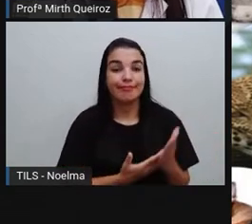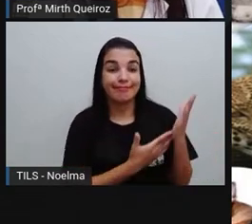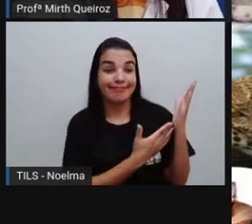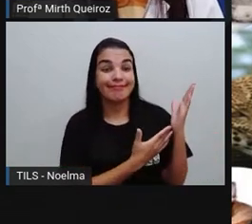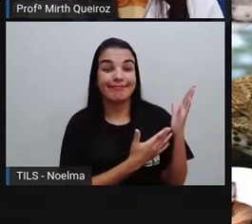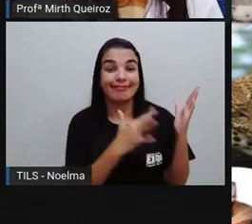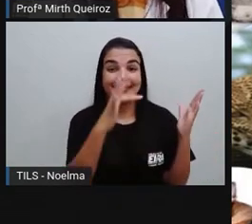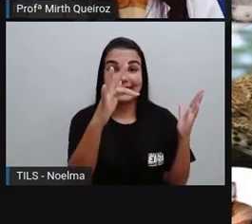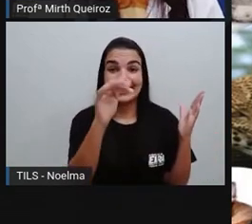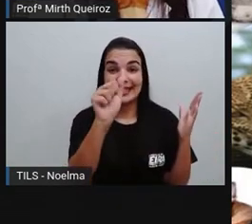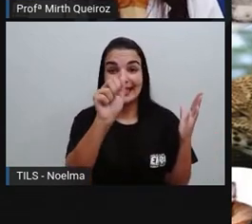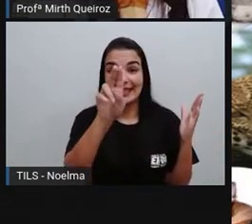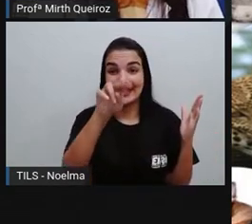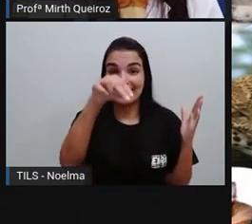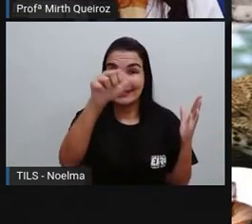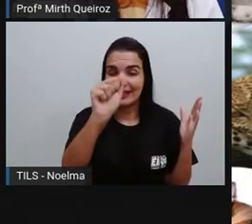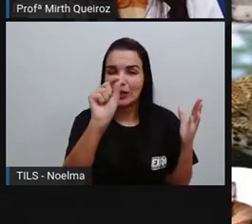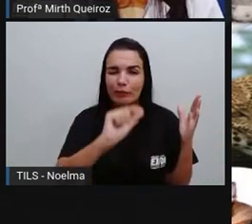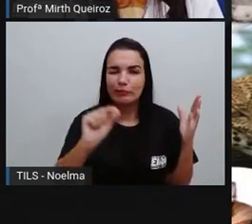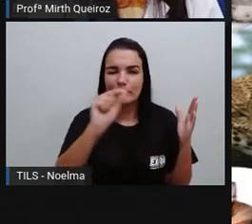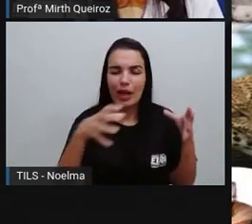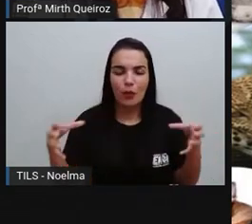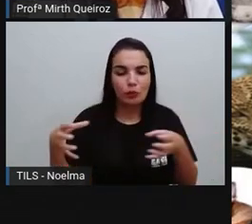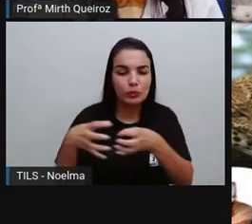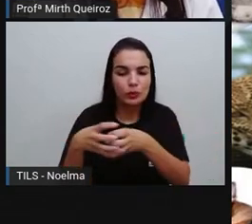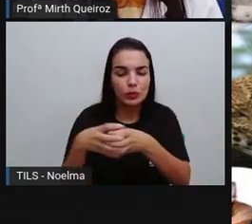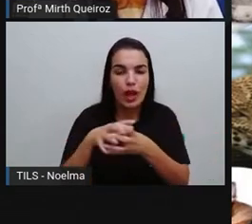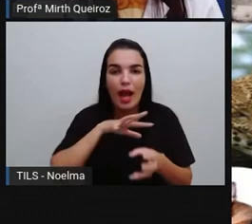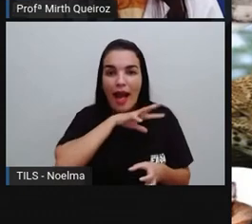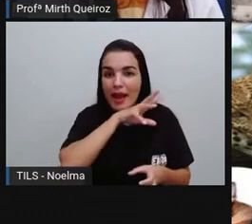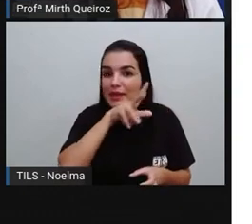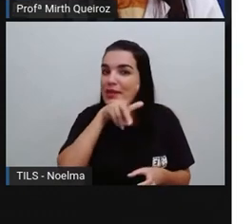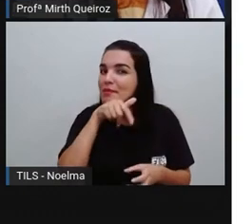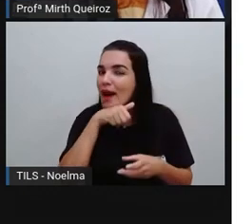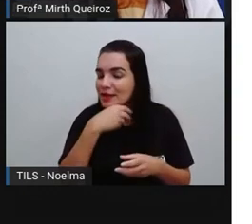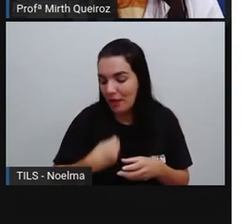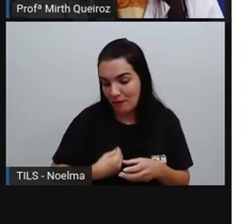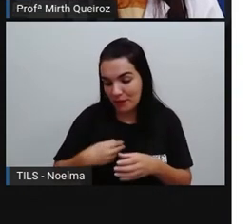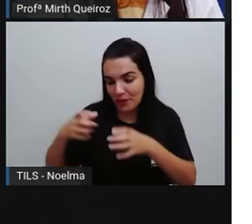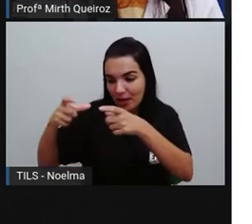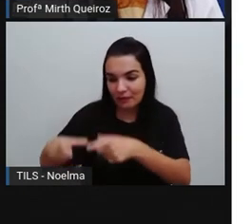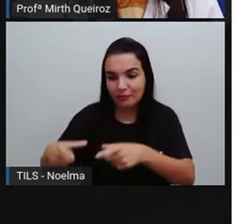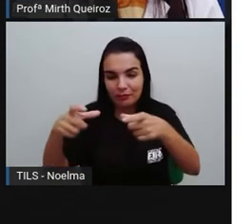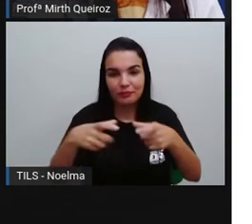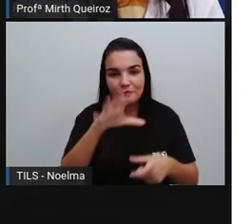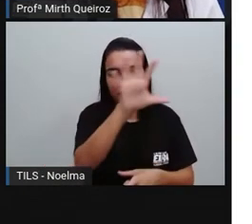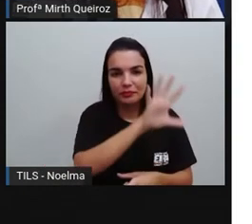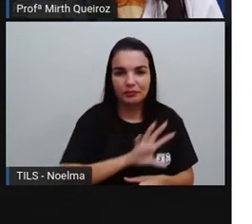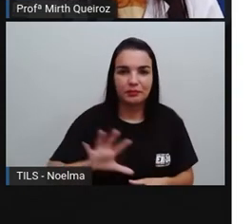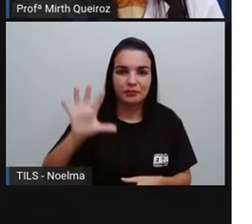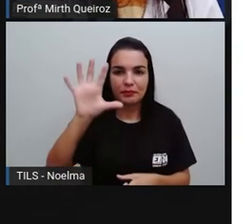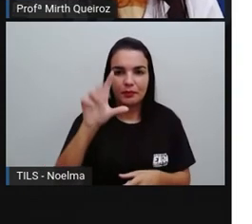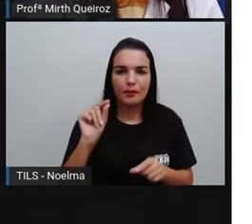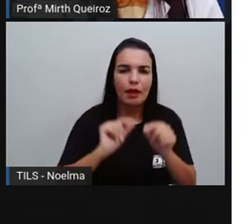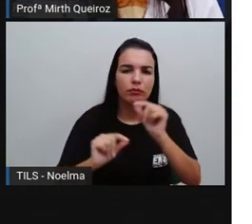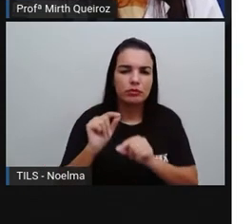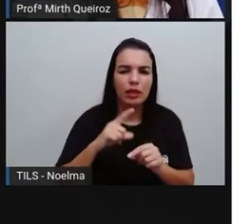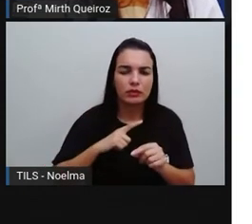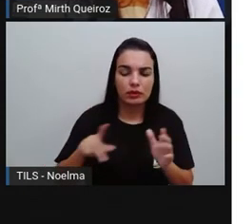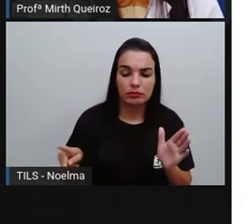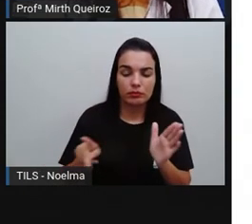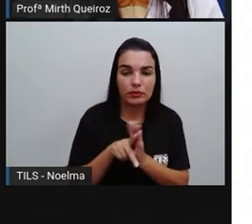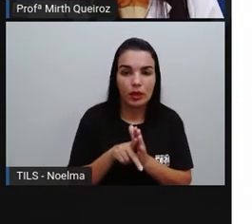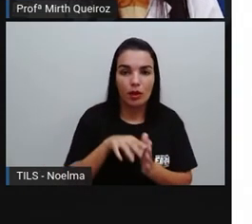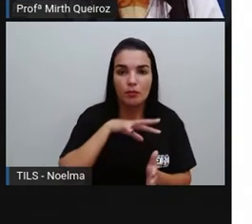fauna é o nome dado ao conjunto de animais que vivem em uma determinada região, como eu já disse para vocês. A fauna de uma região sempre